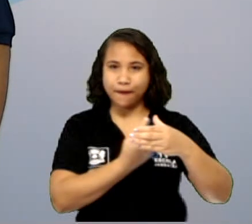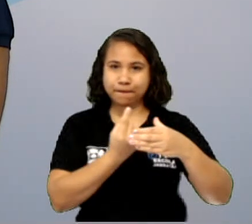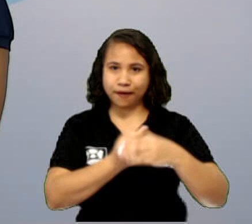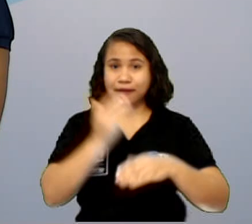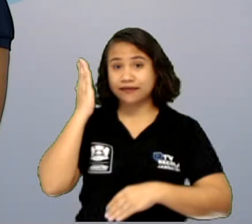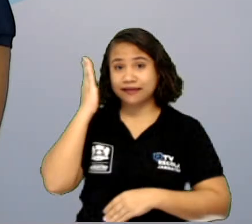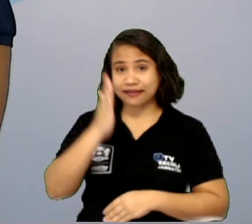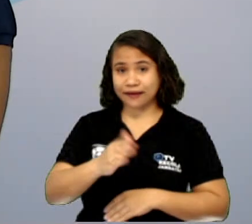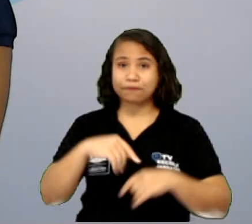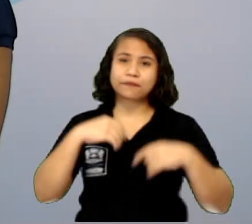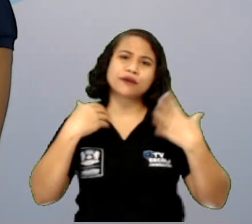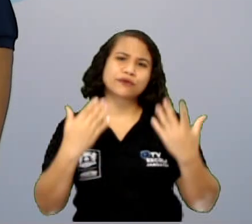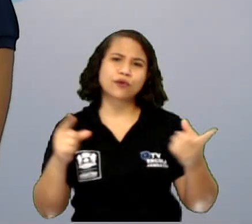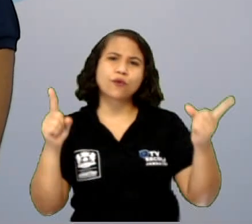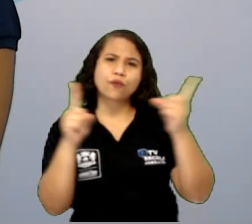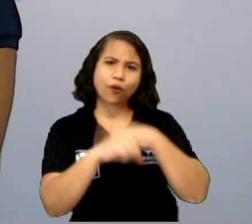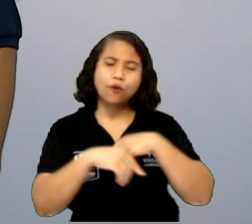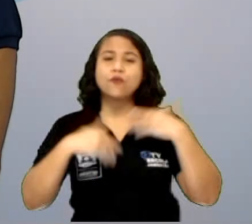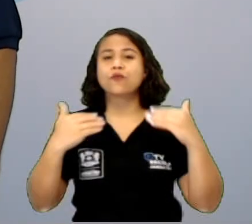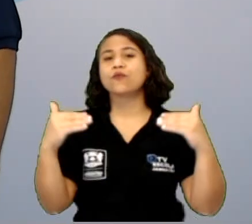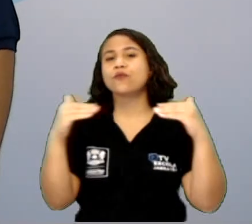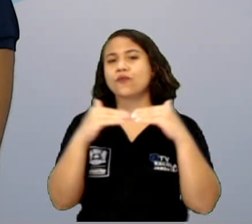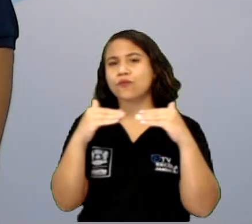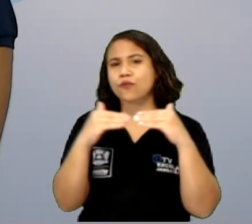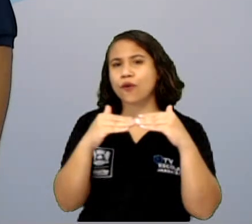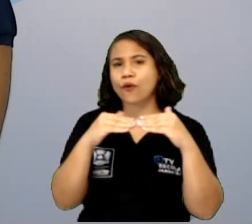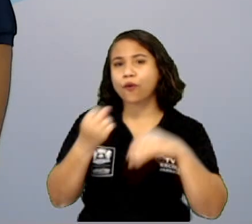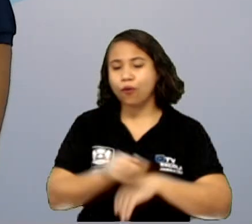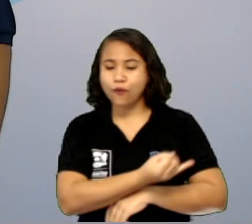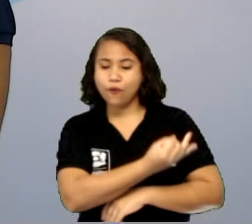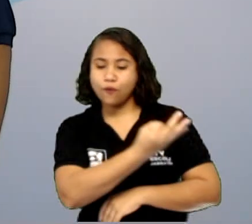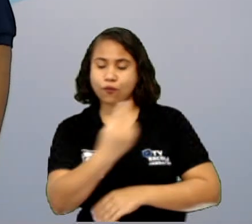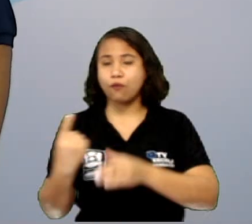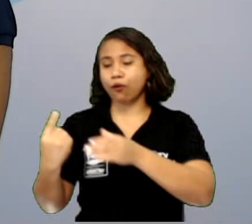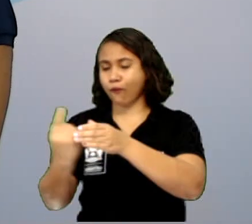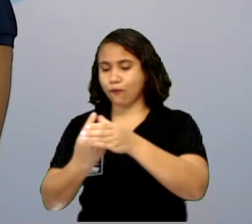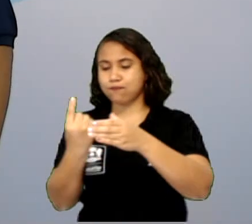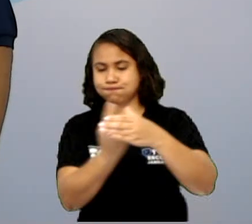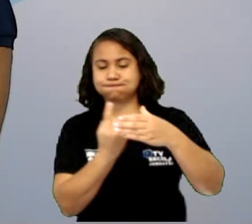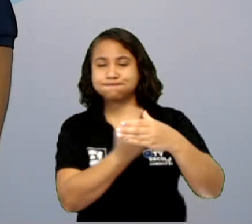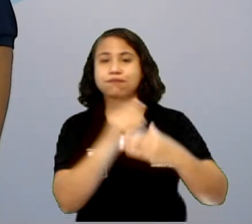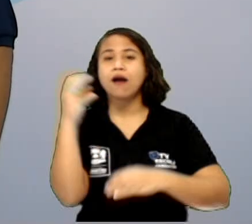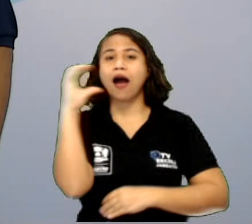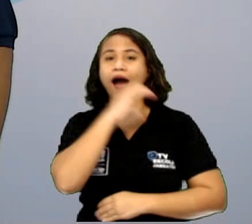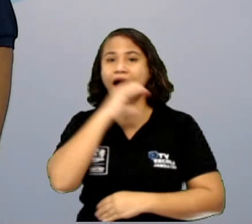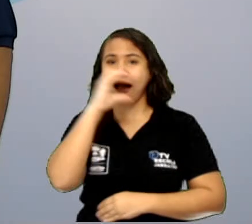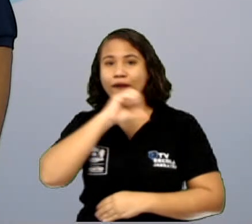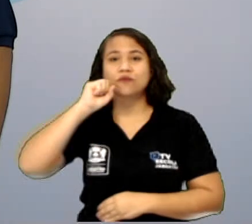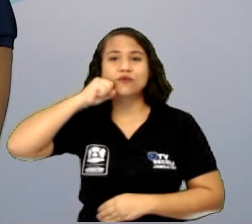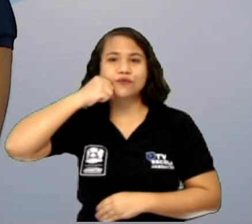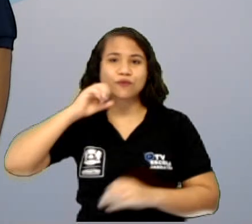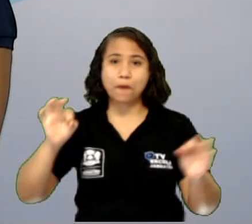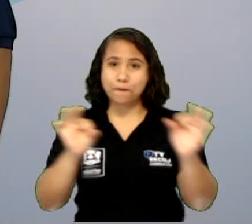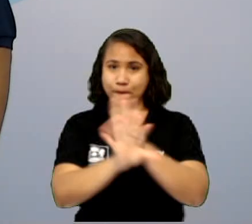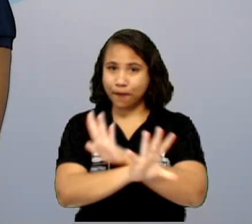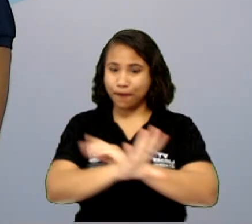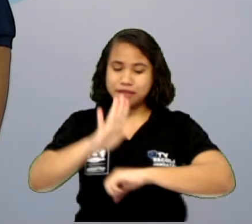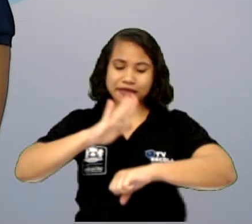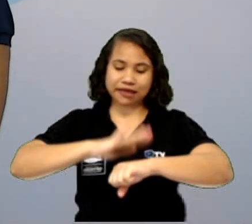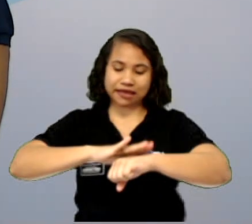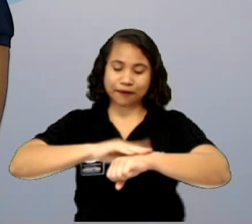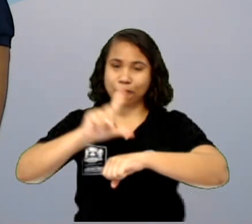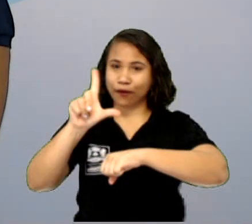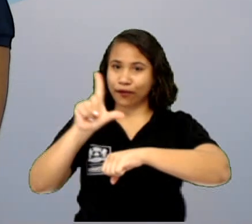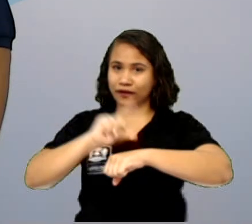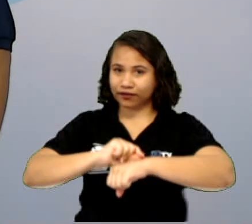diretamente e inversamente proporcional quanto mais liquidificadores eu tiver mais rápido eu consigo fazer o suco então usar menos tempo